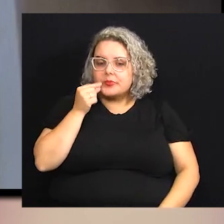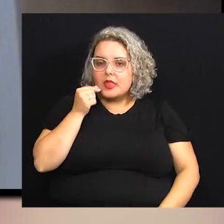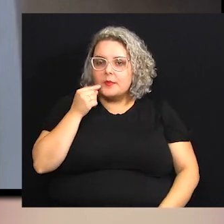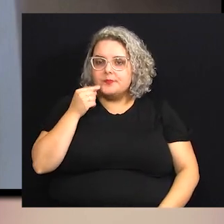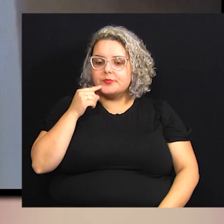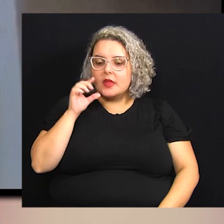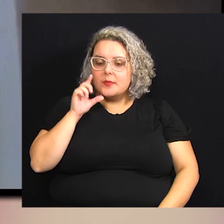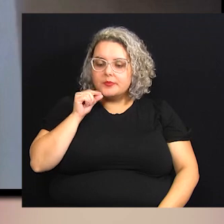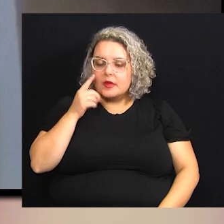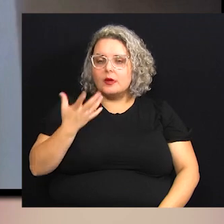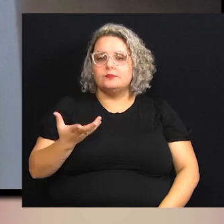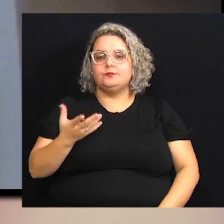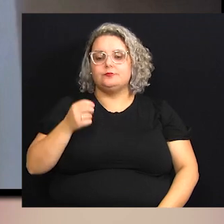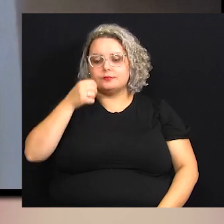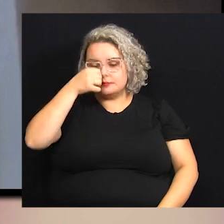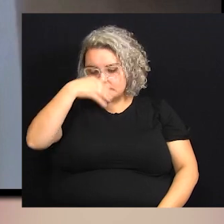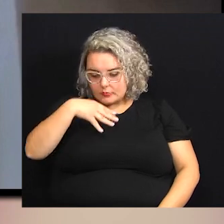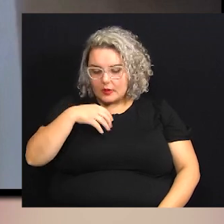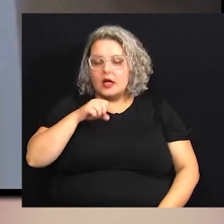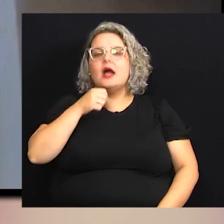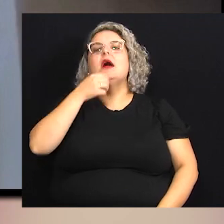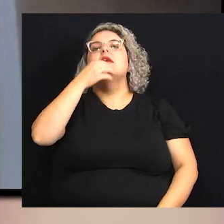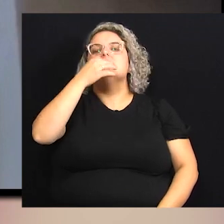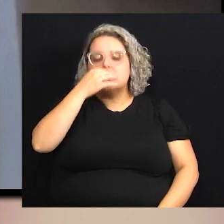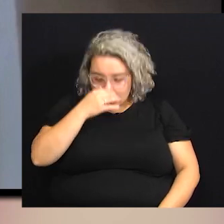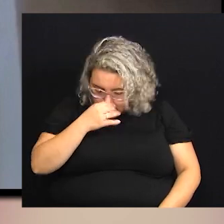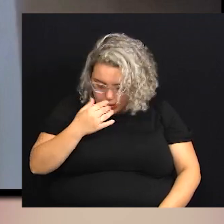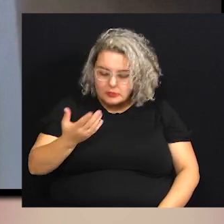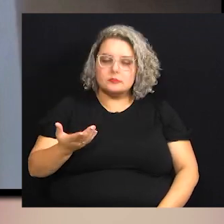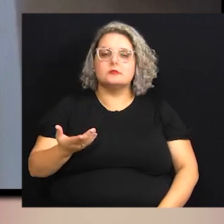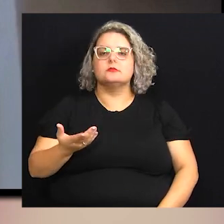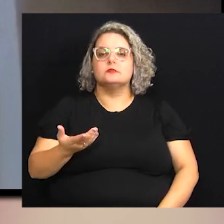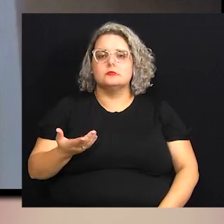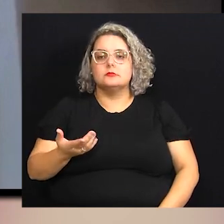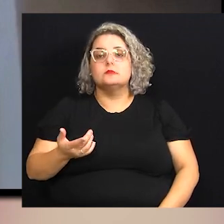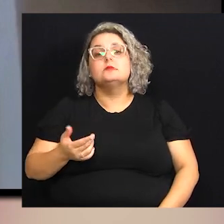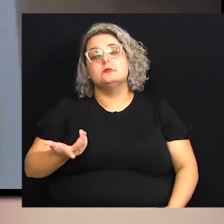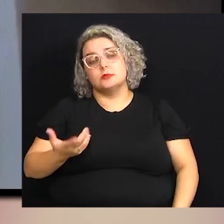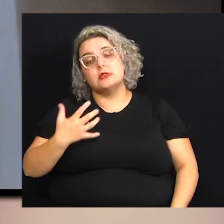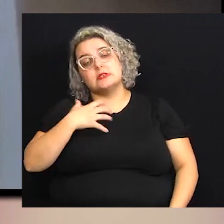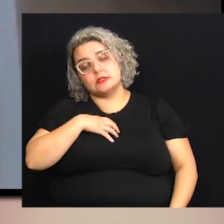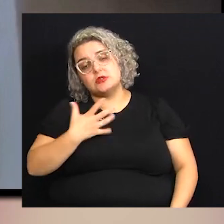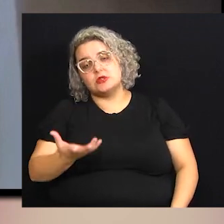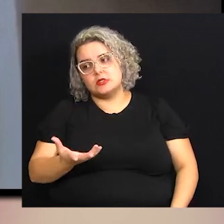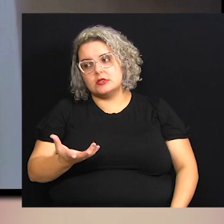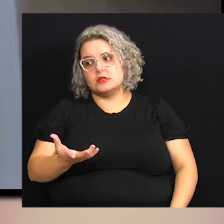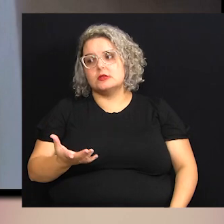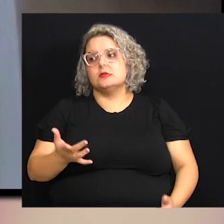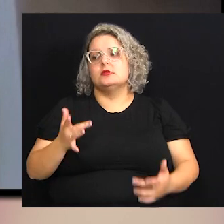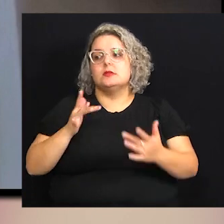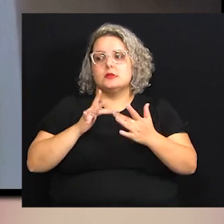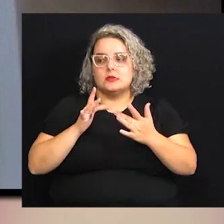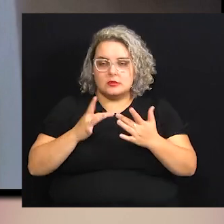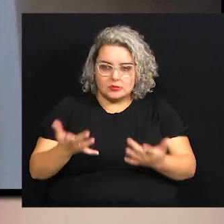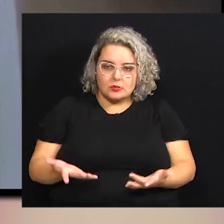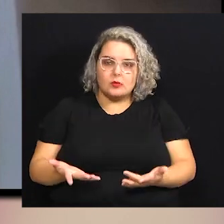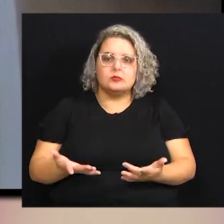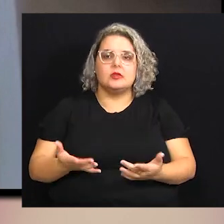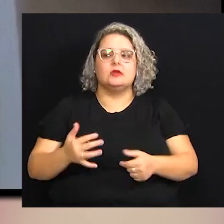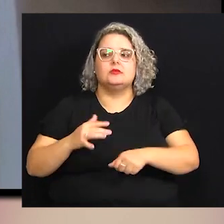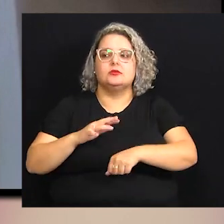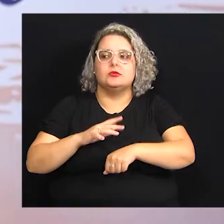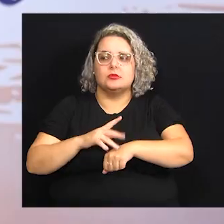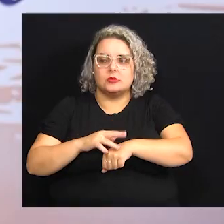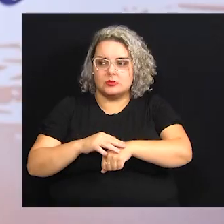saliva, secreção nasal, né, os espirros, por essa via a transmissão e a contaminação da